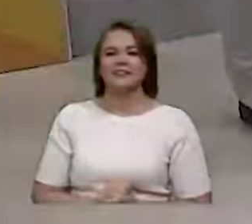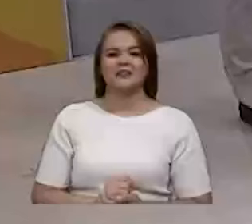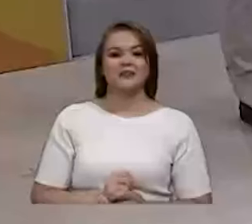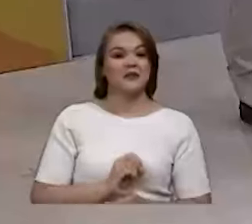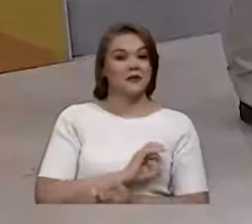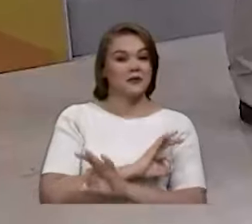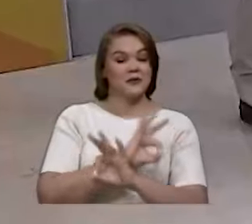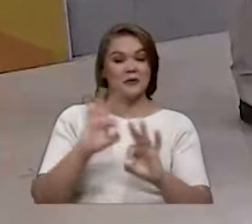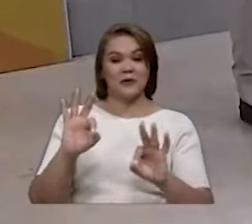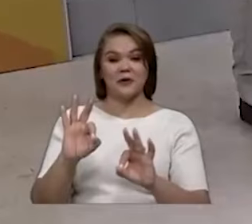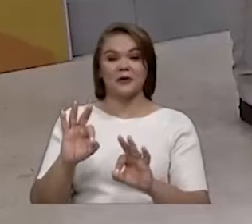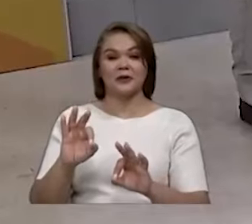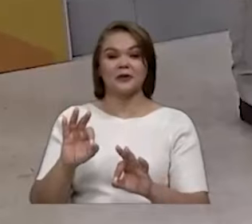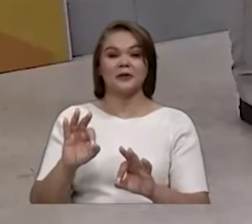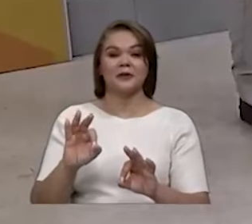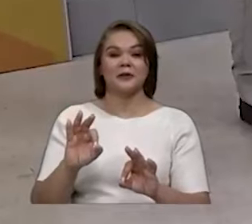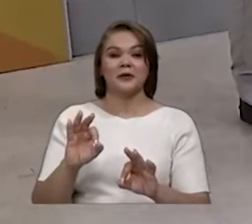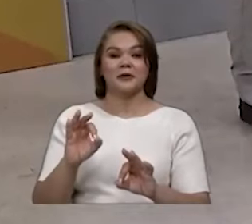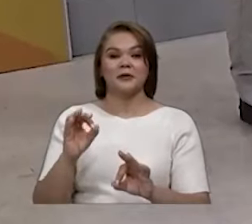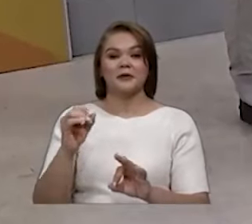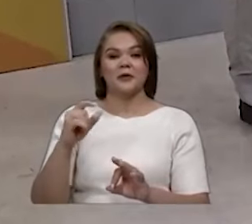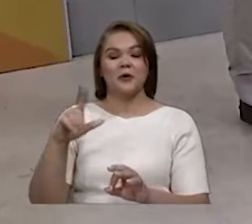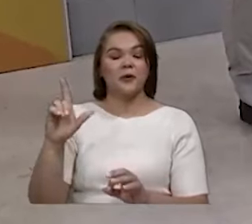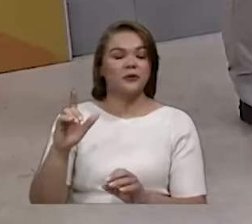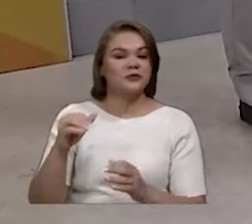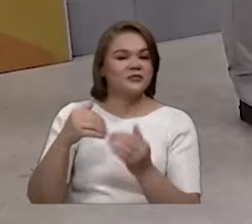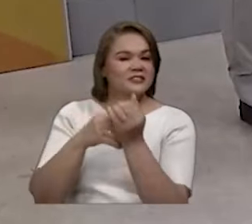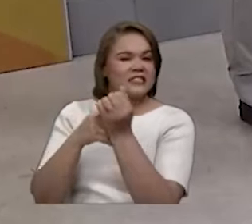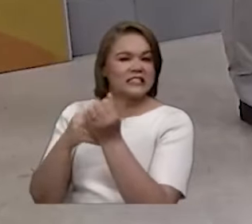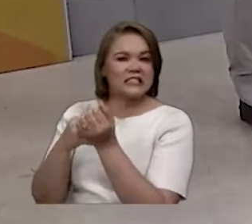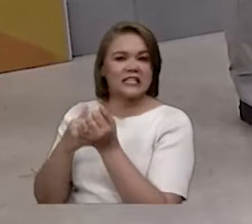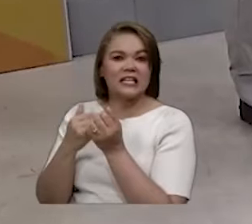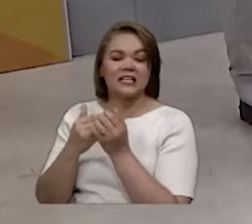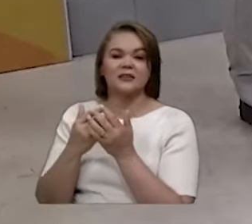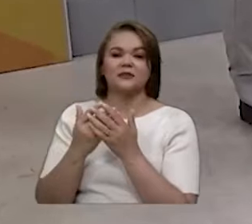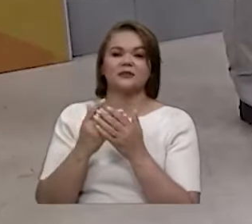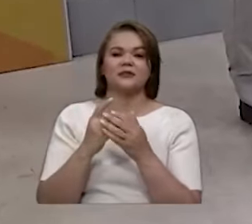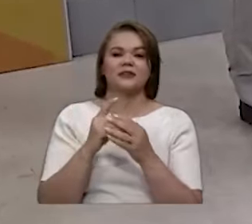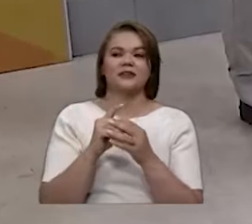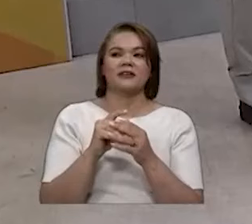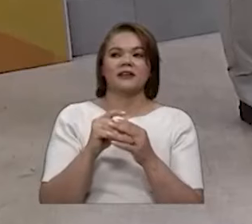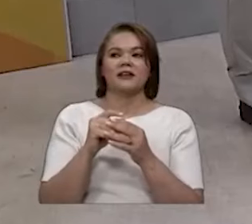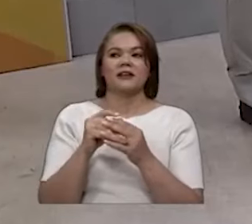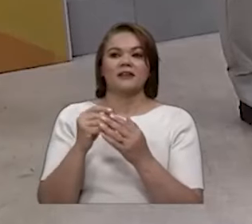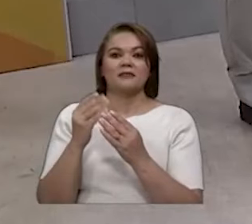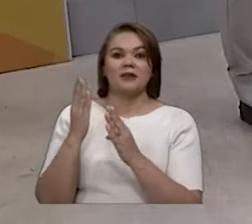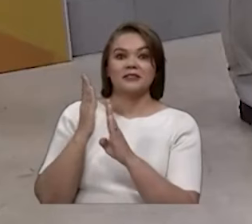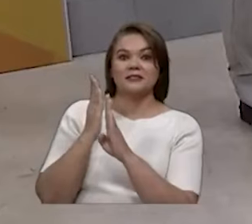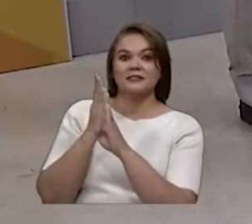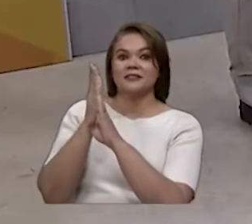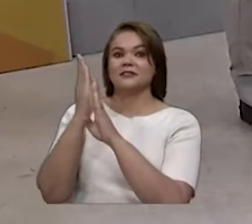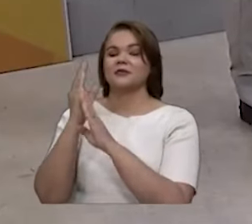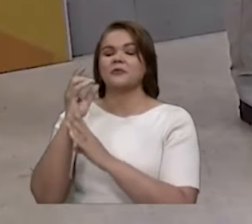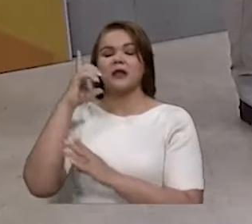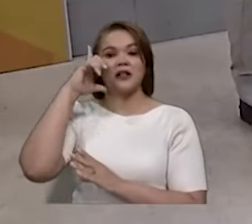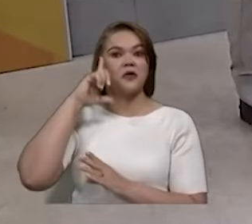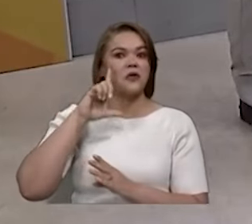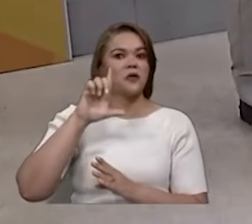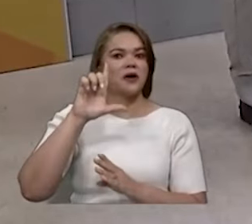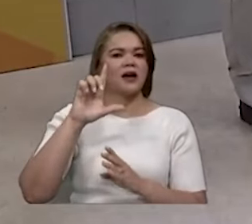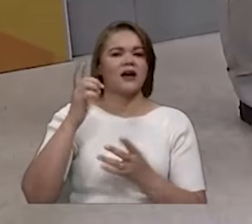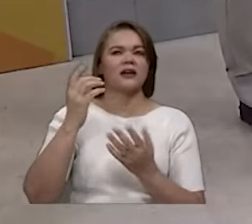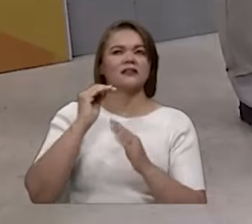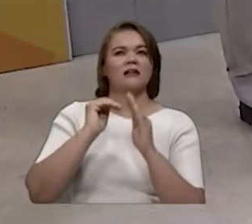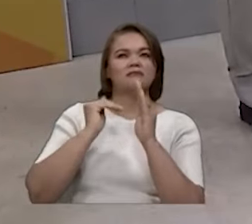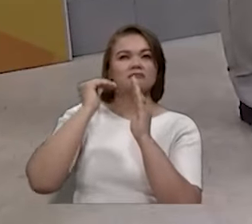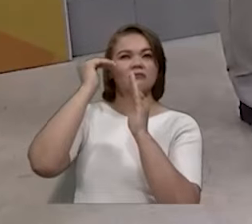Um daqueles mistérios, mas um daqueles enigmas do nosso Lohan Lima. Estou no alto, estou